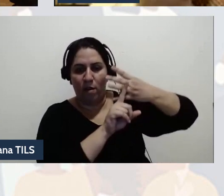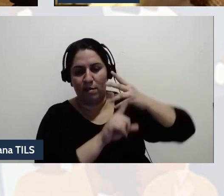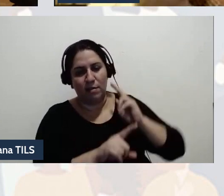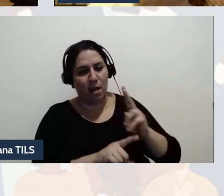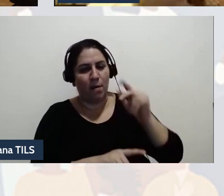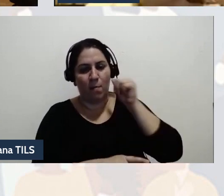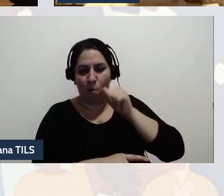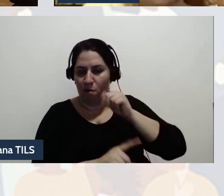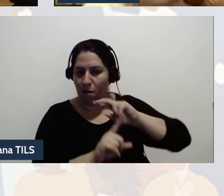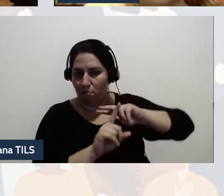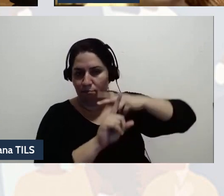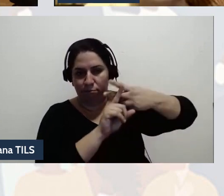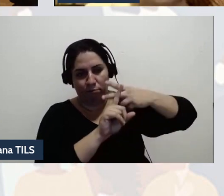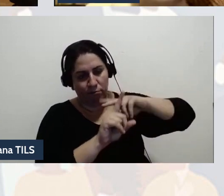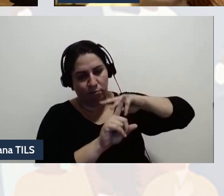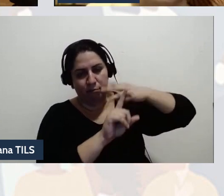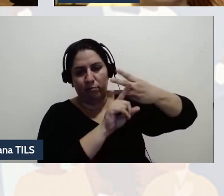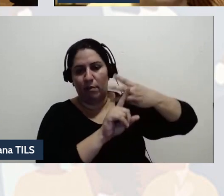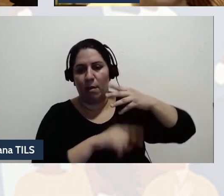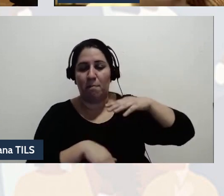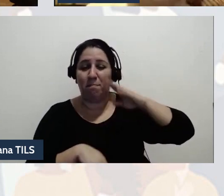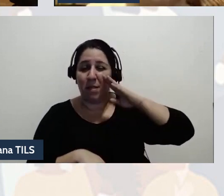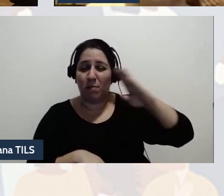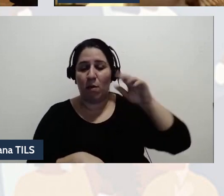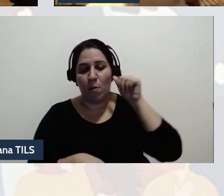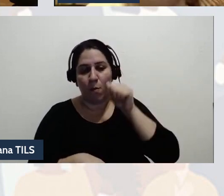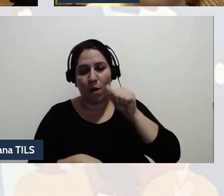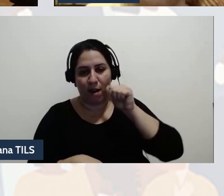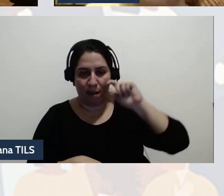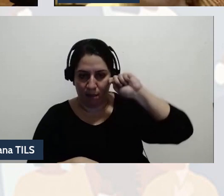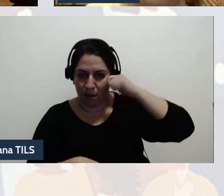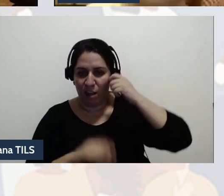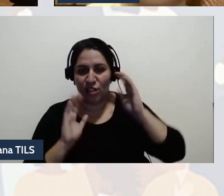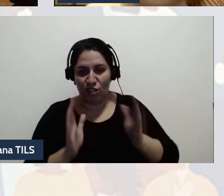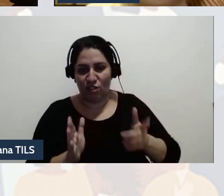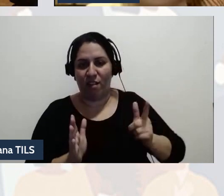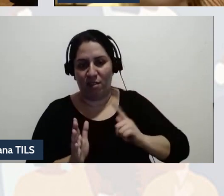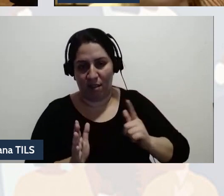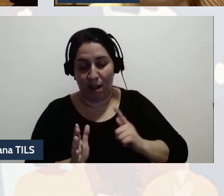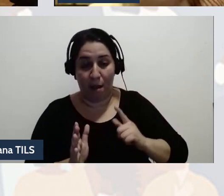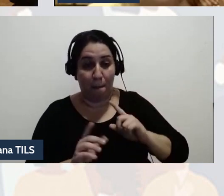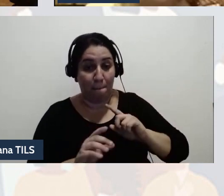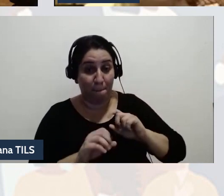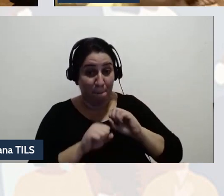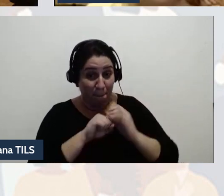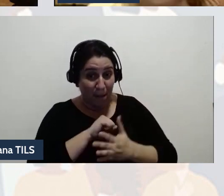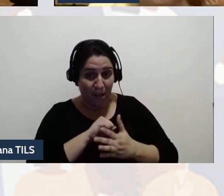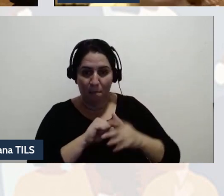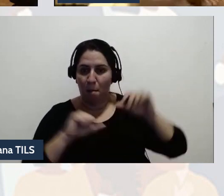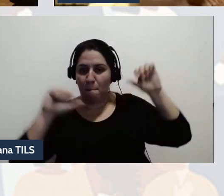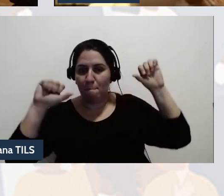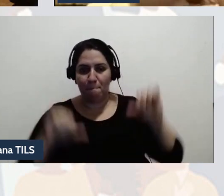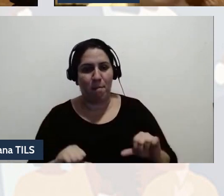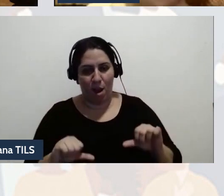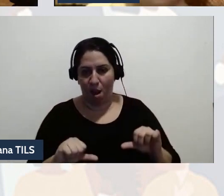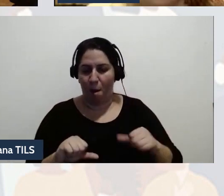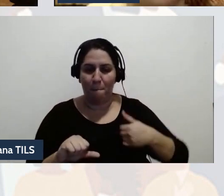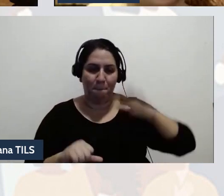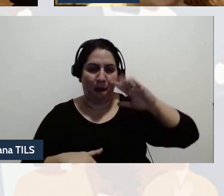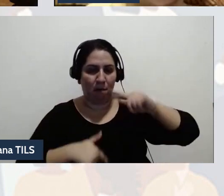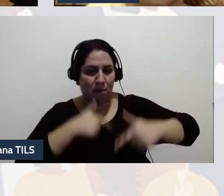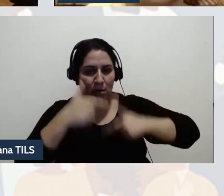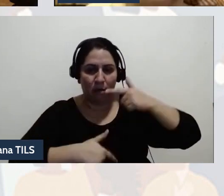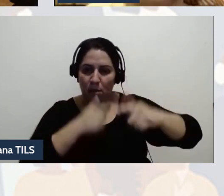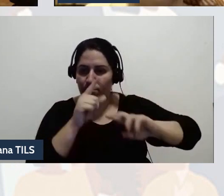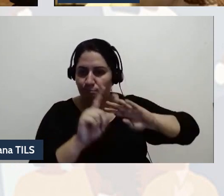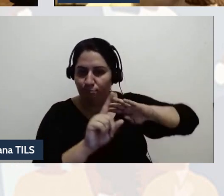trabalho, principalmente as mulheres negras, mas durante a pandemia isso daí, né, se multiplicou,